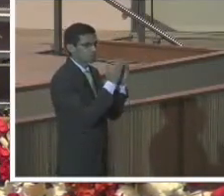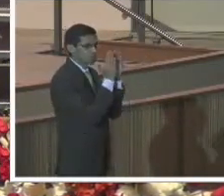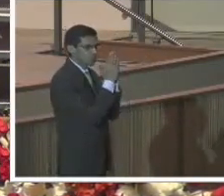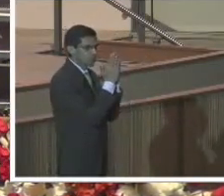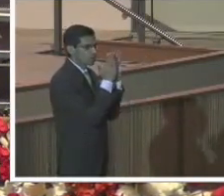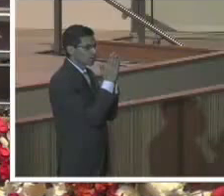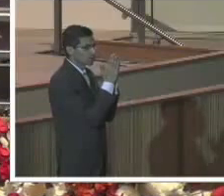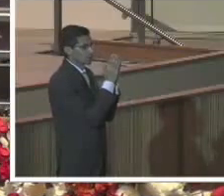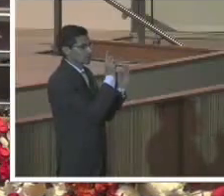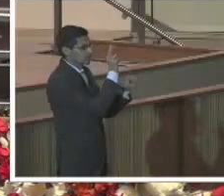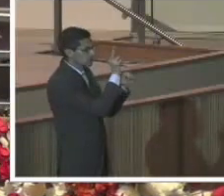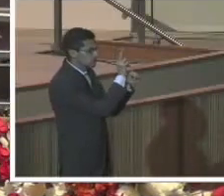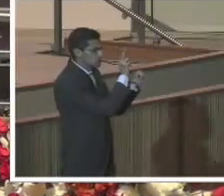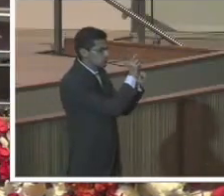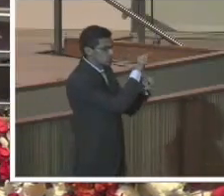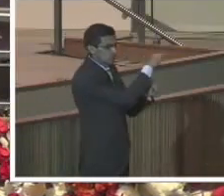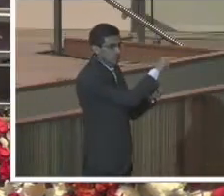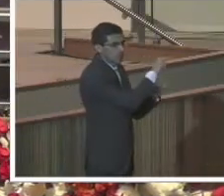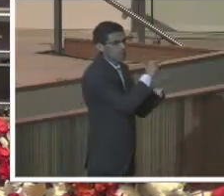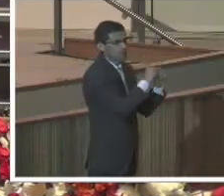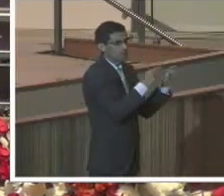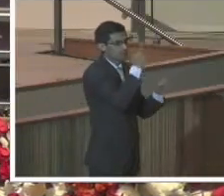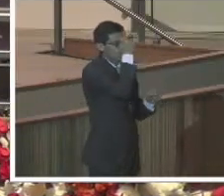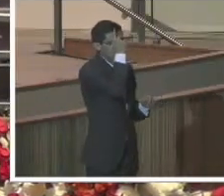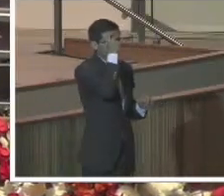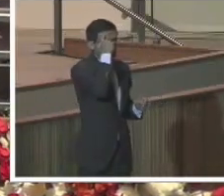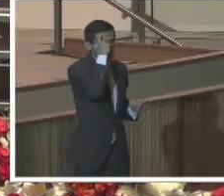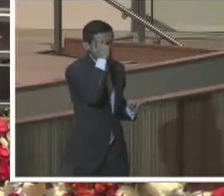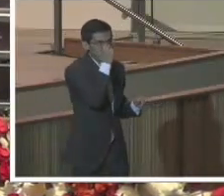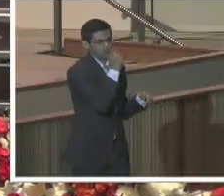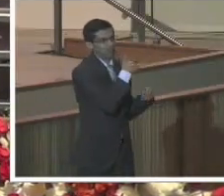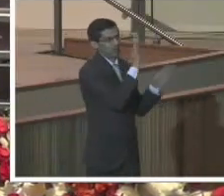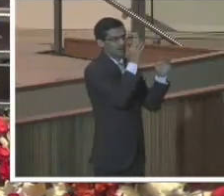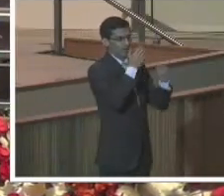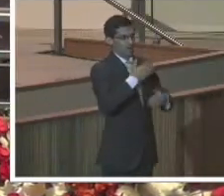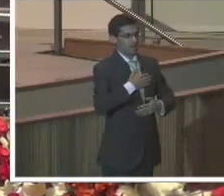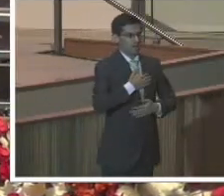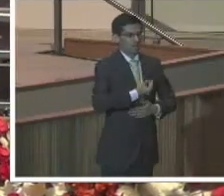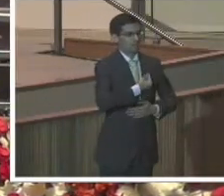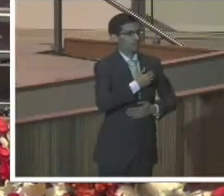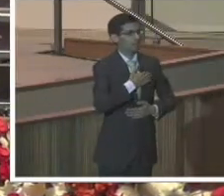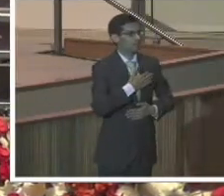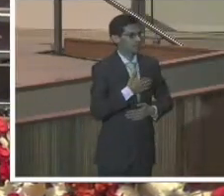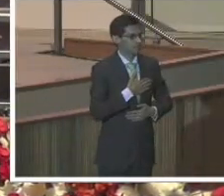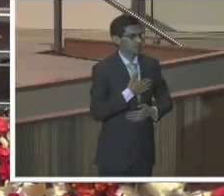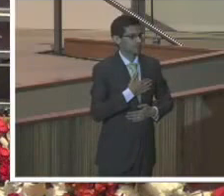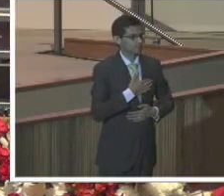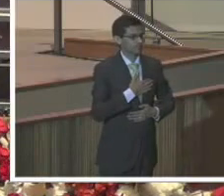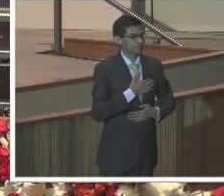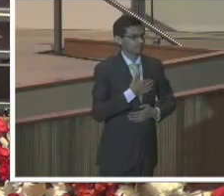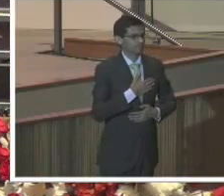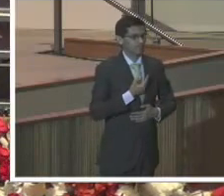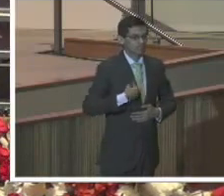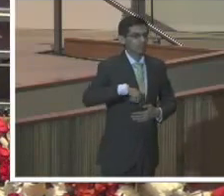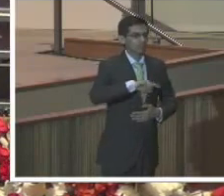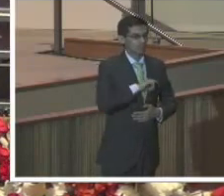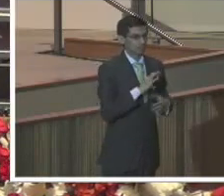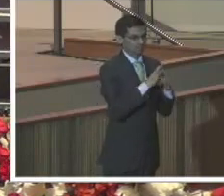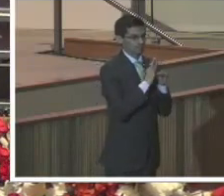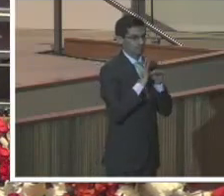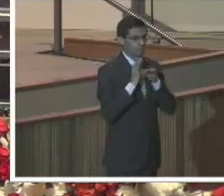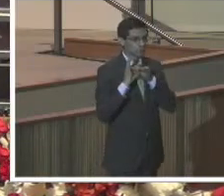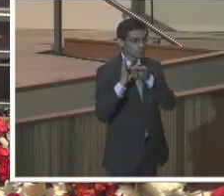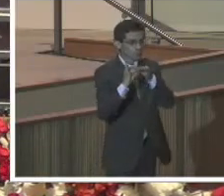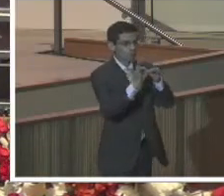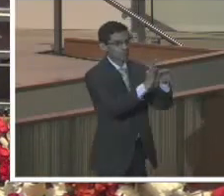É impossível a gente ser uma ilha dentro da sociedade. Nós fazemos parte, e se não fizéssemos, não